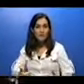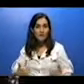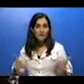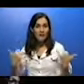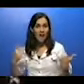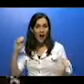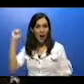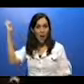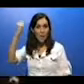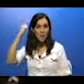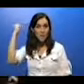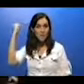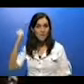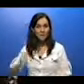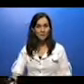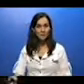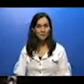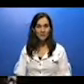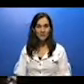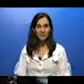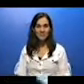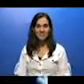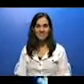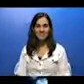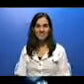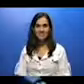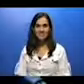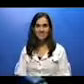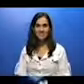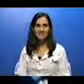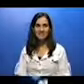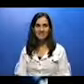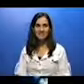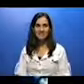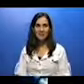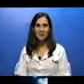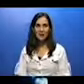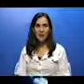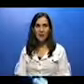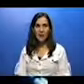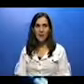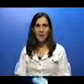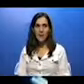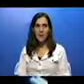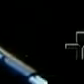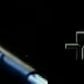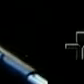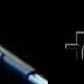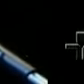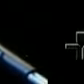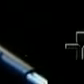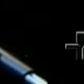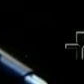aí e aí e aí e